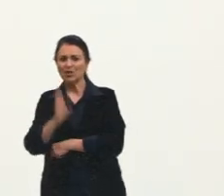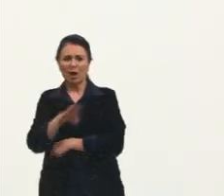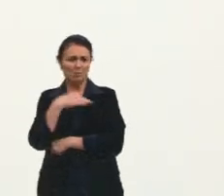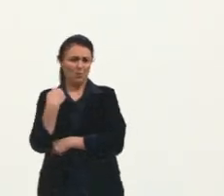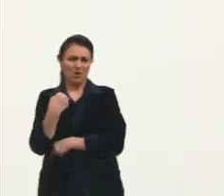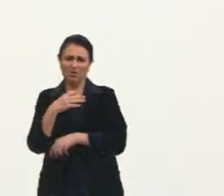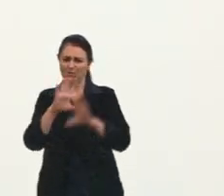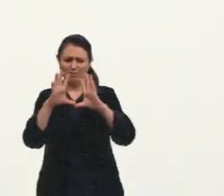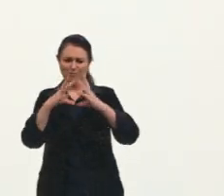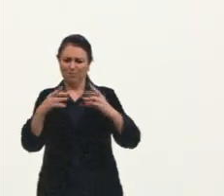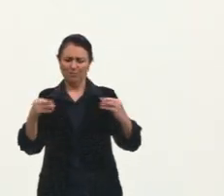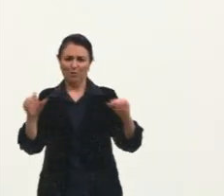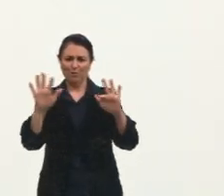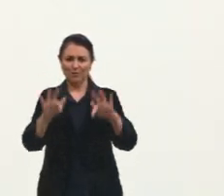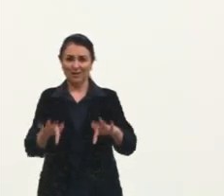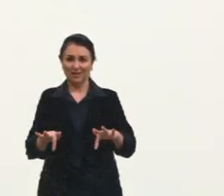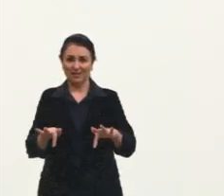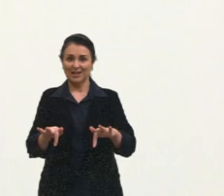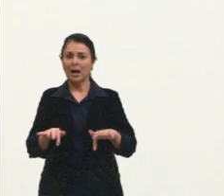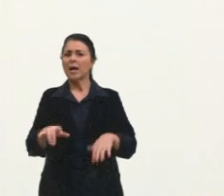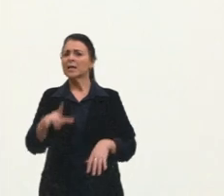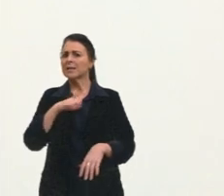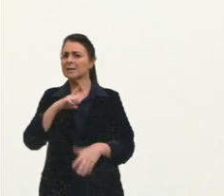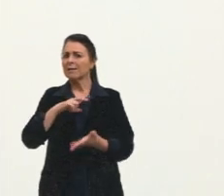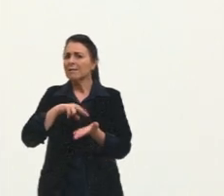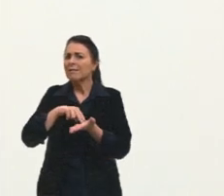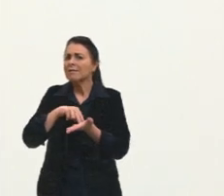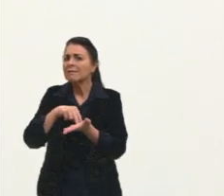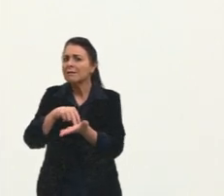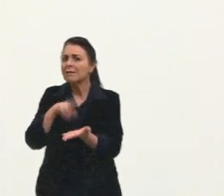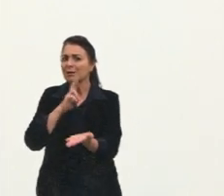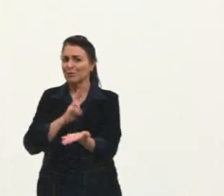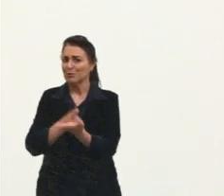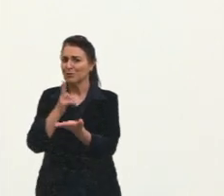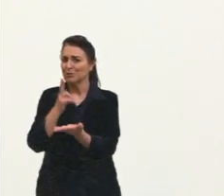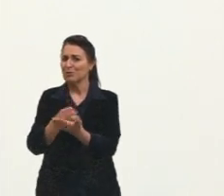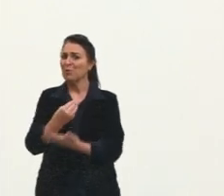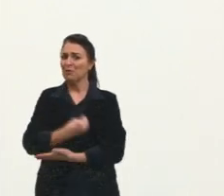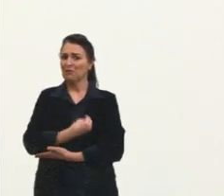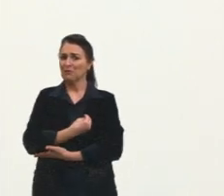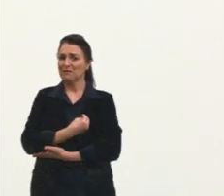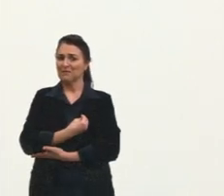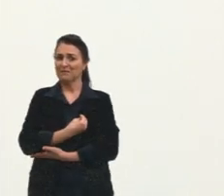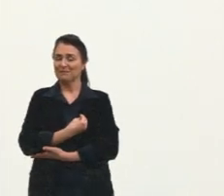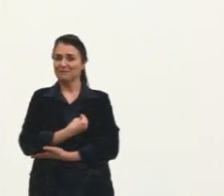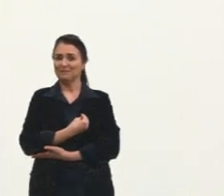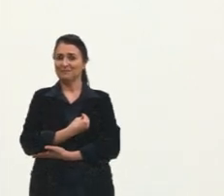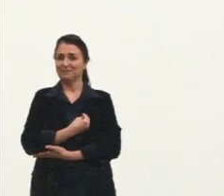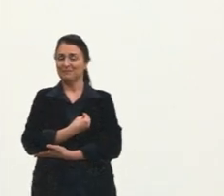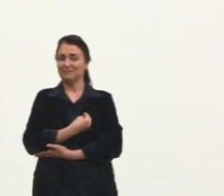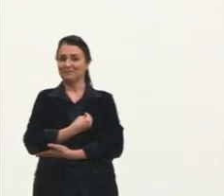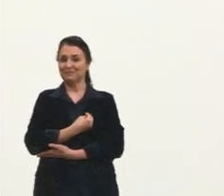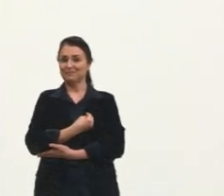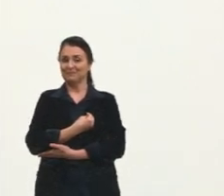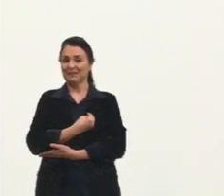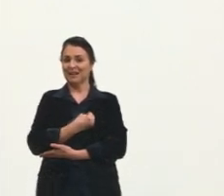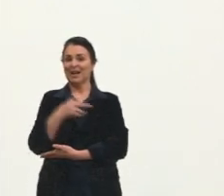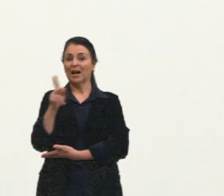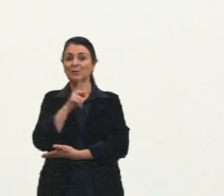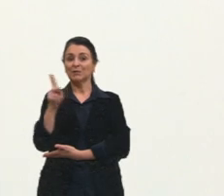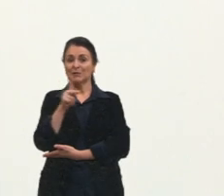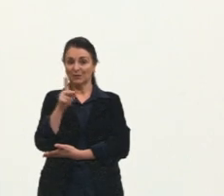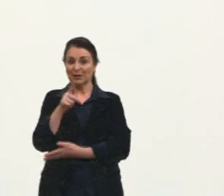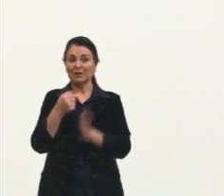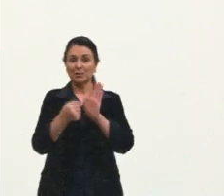as mais resistentes vão ficar lá vou botar as luzinhas vou colocar uma